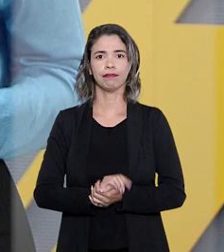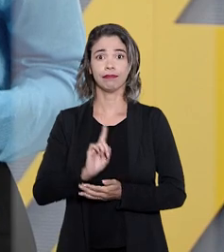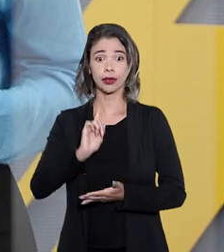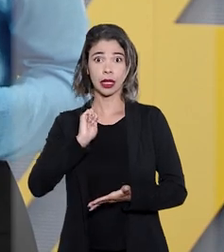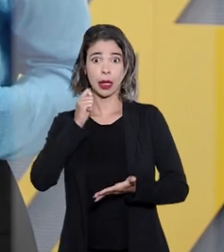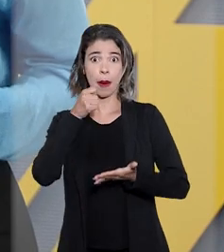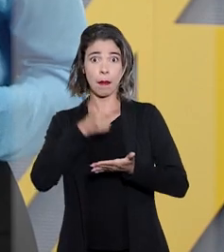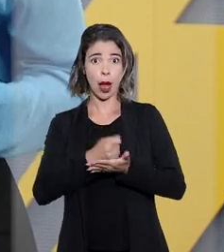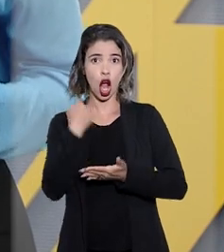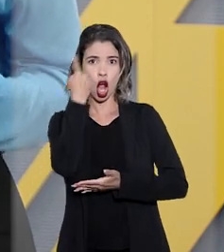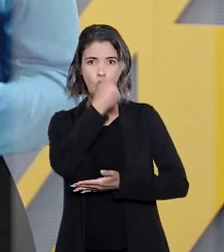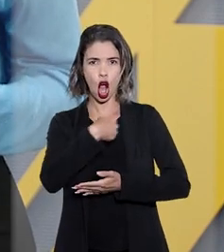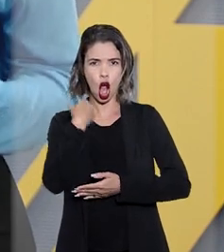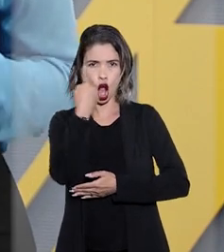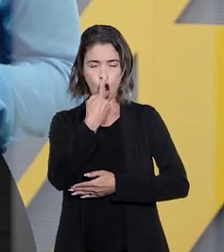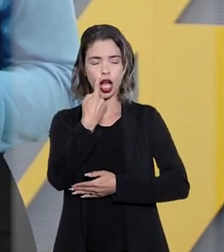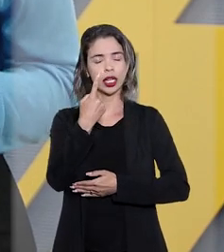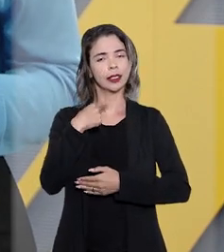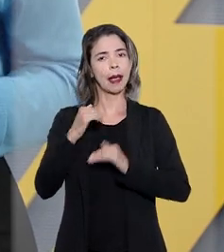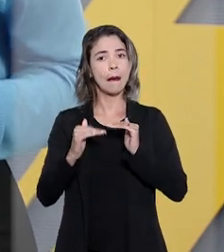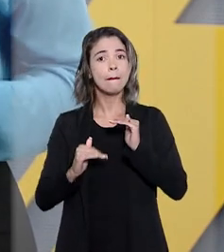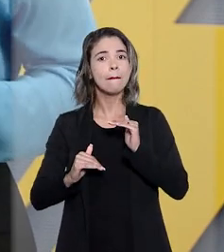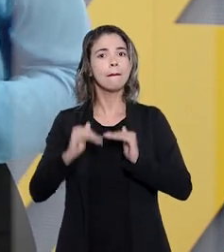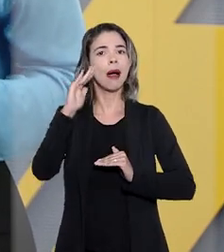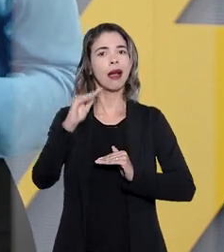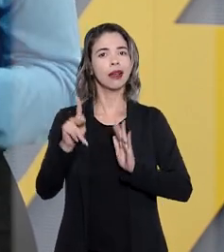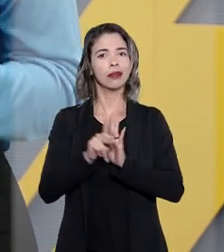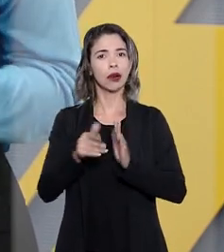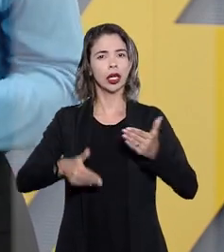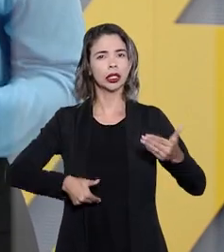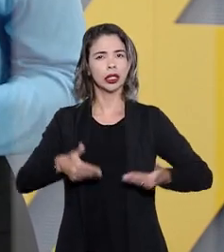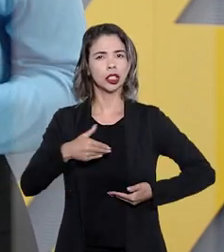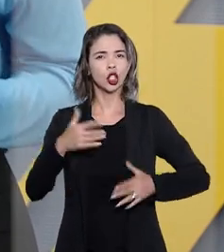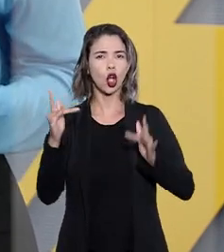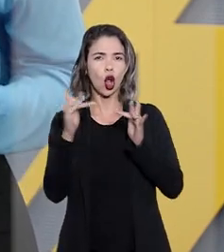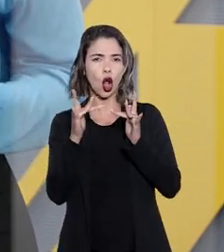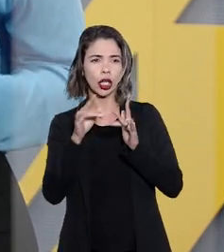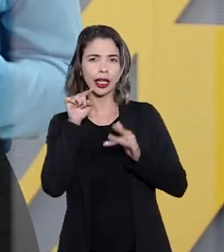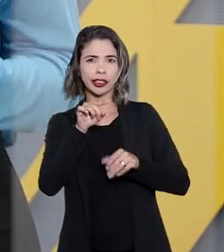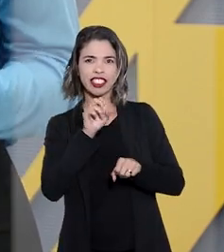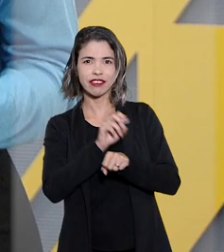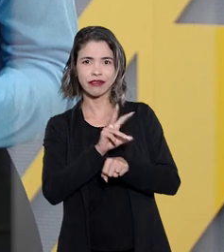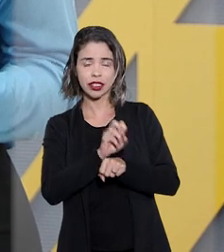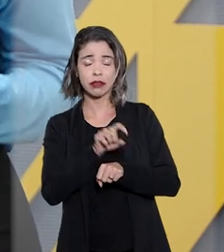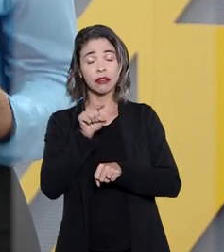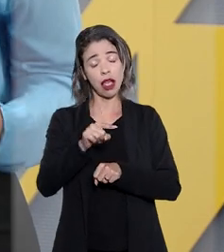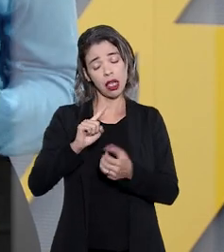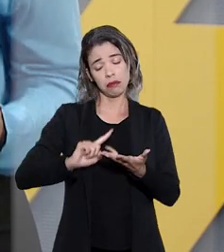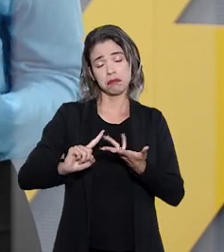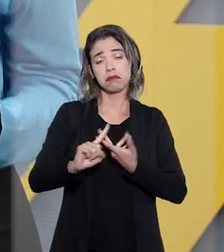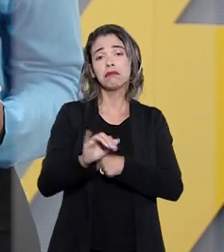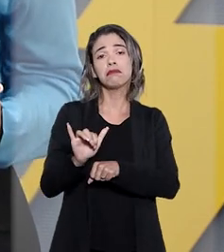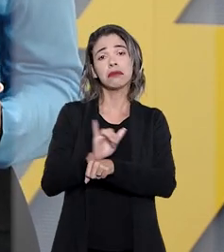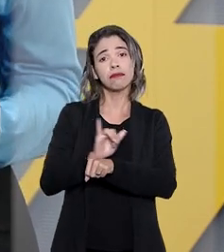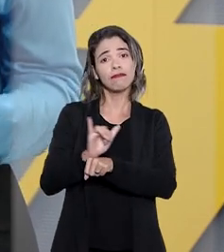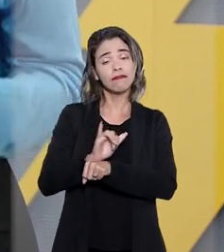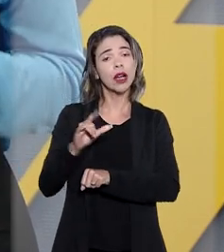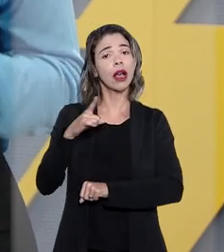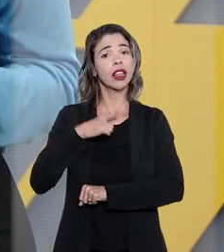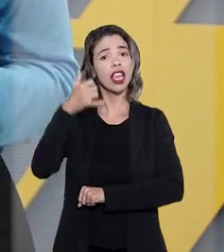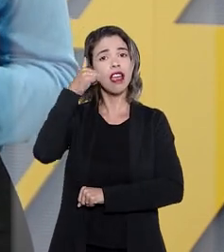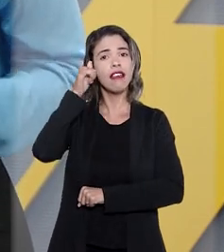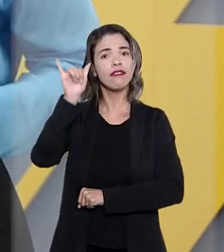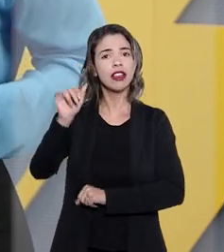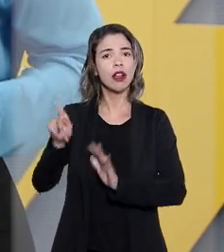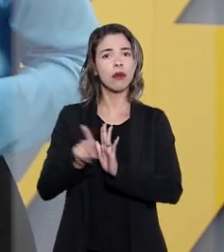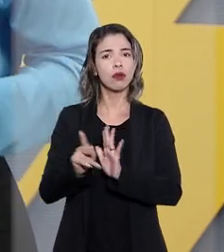o pagamento integral das horas extras realizadas pelo servidor exposto à radiação é uma forma, entre outros objetivos,